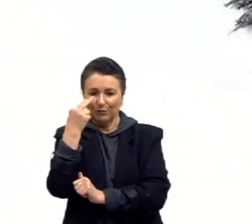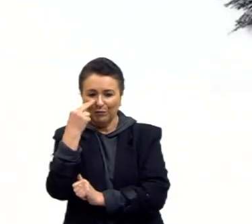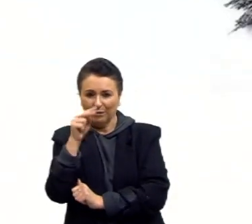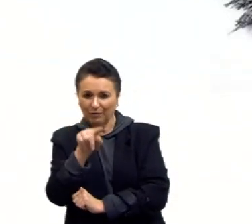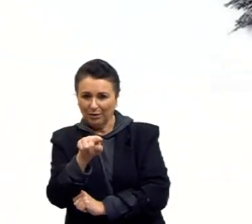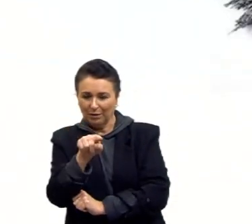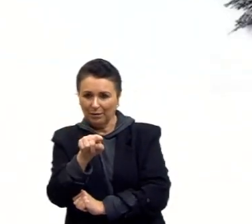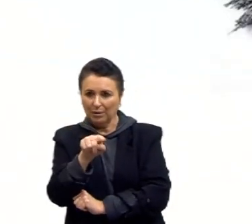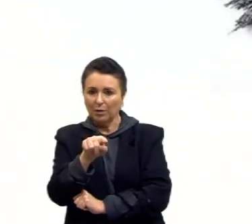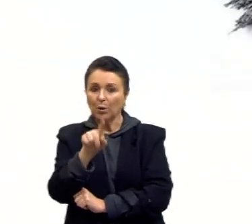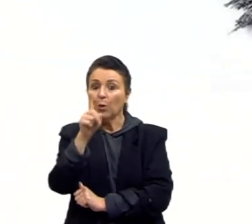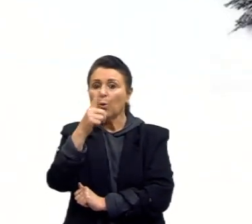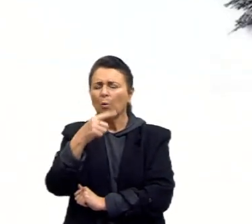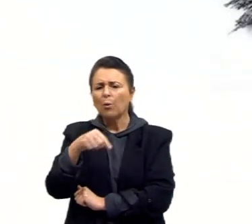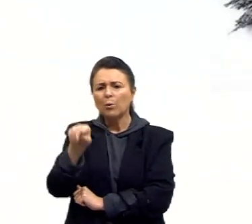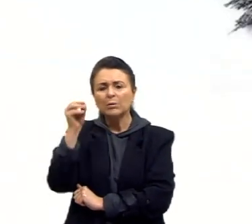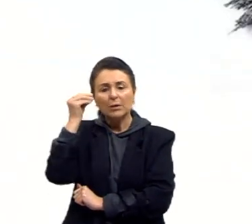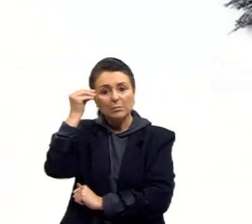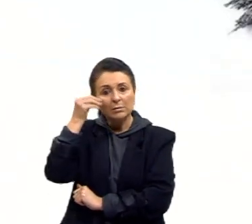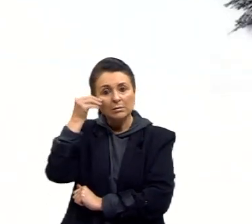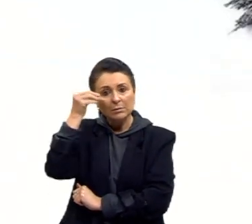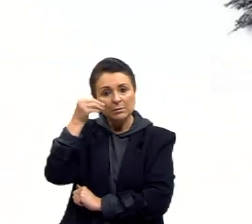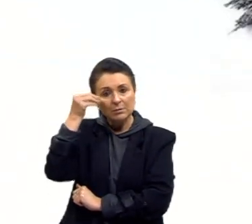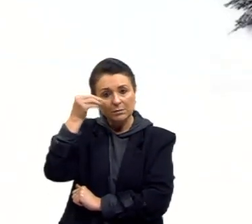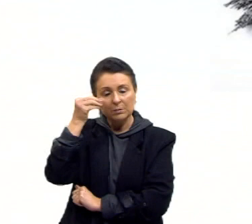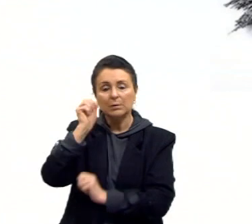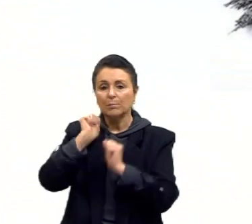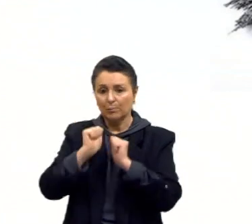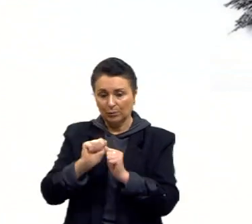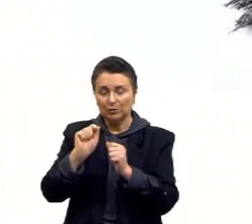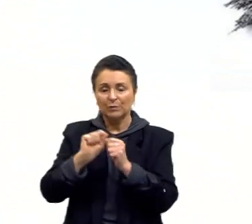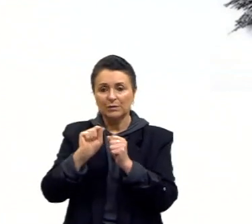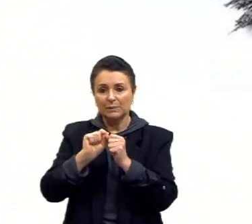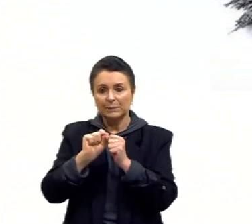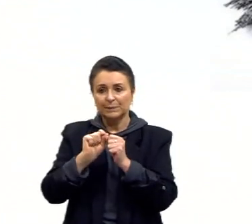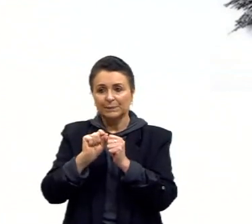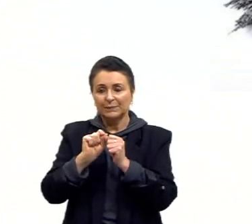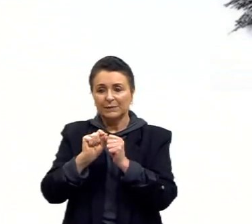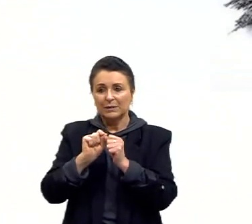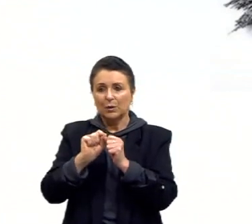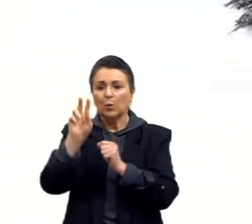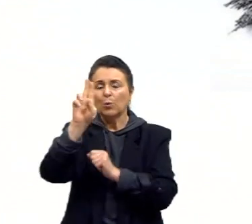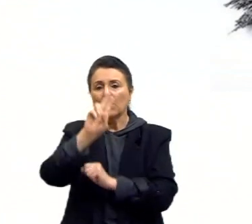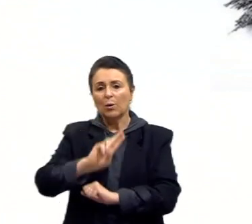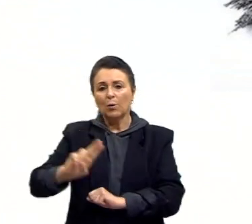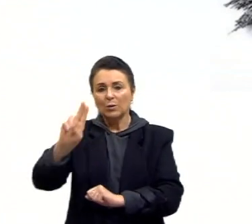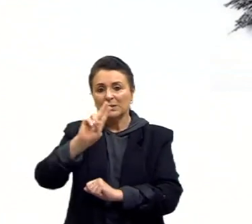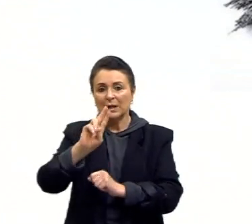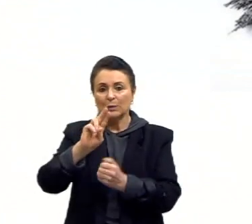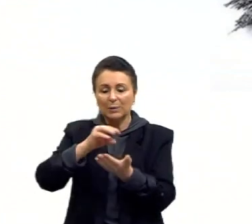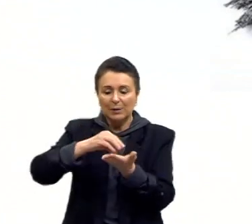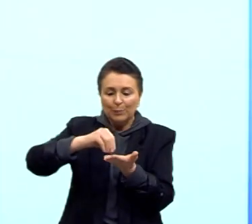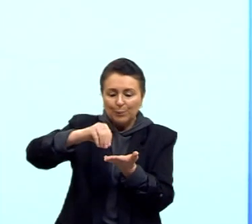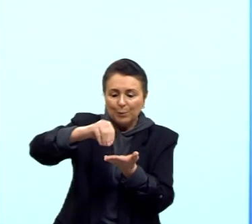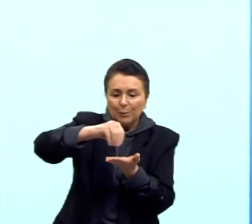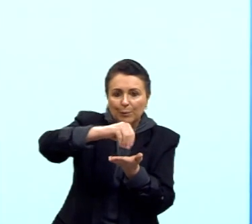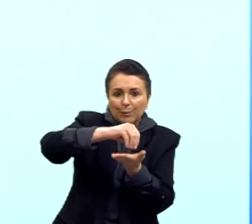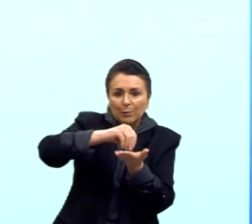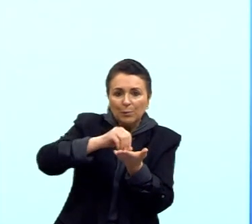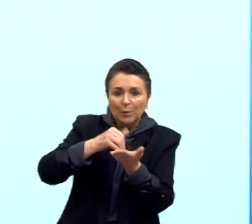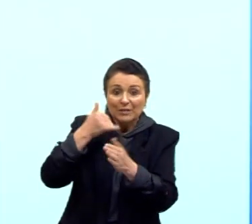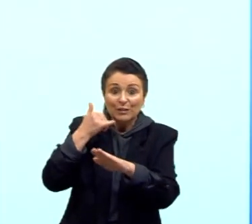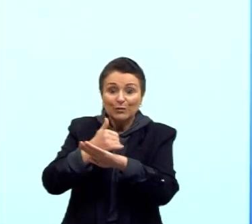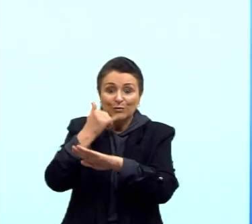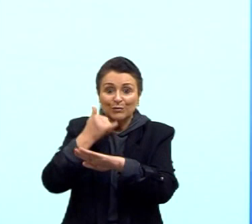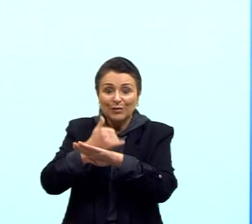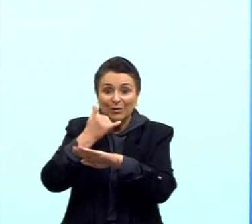né alguma outra experiência que também é possível a gente fazer com usando né esse pozinho de Ferro